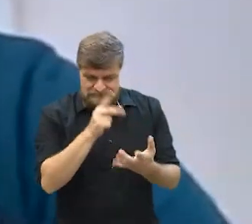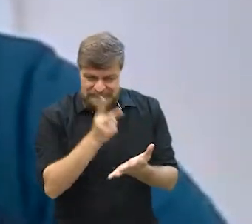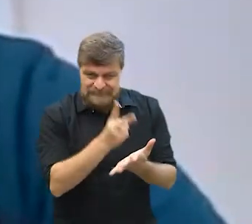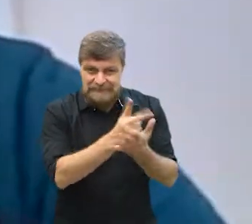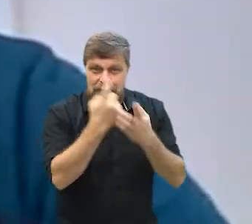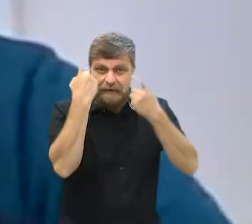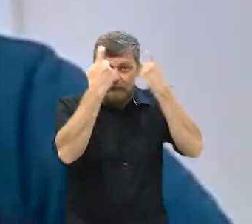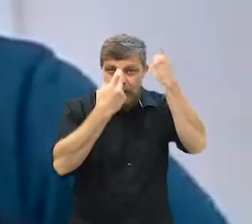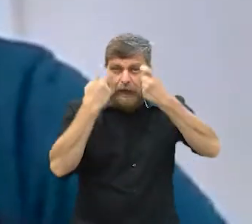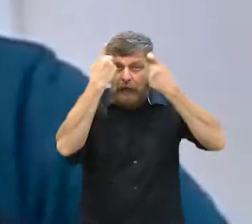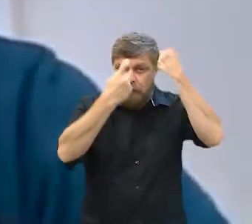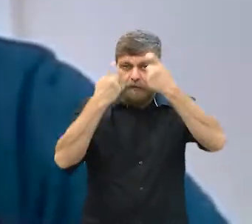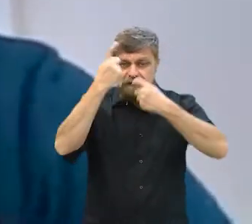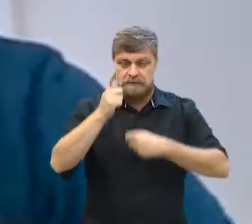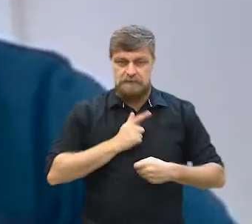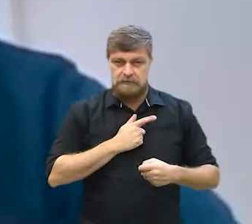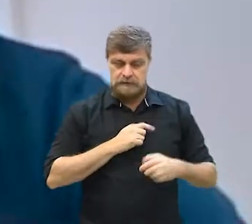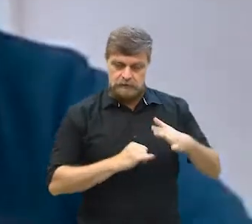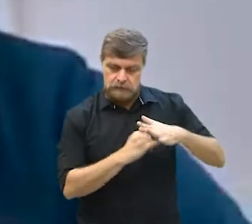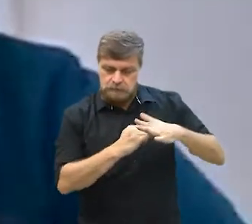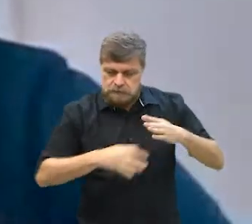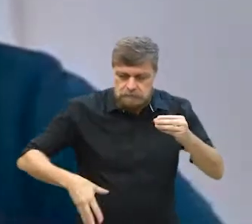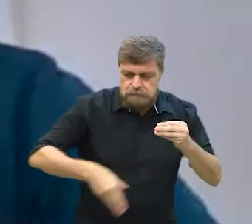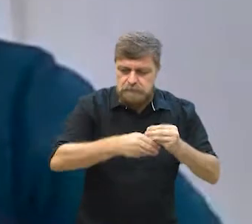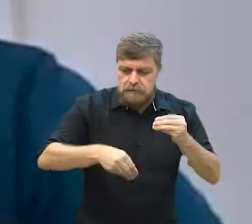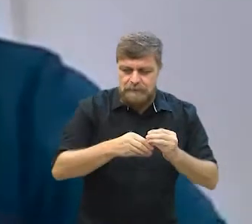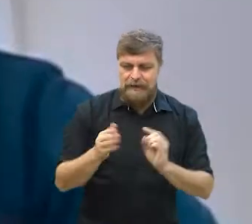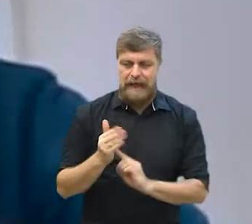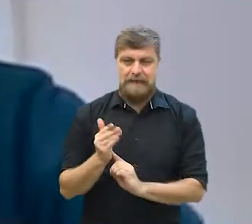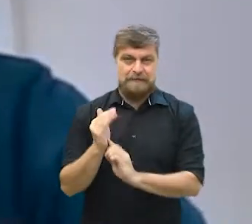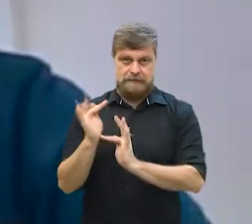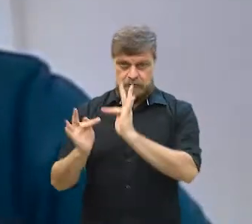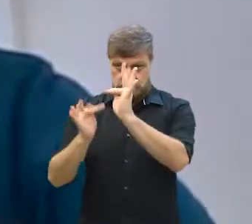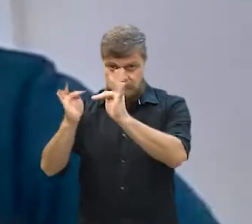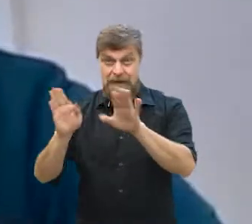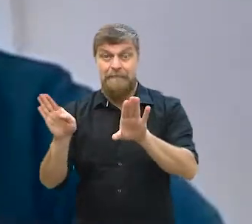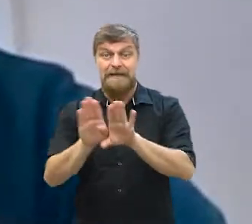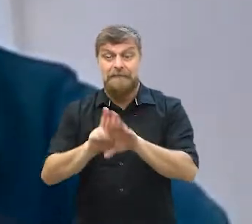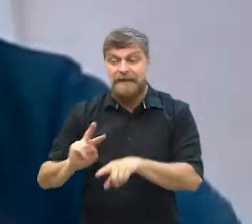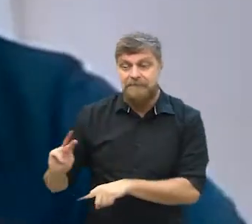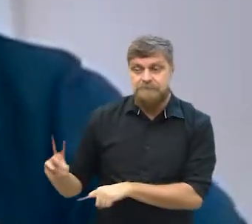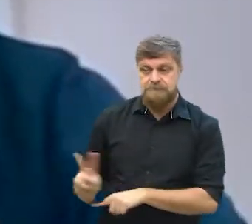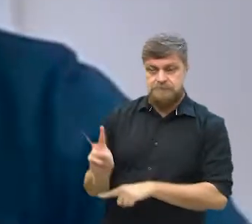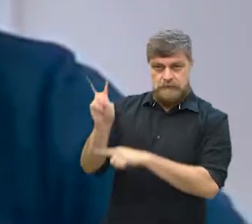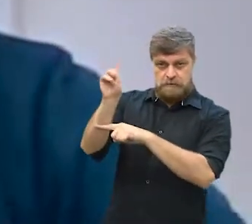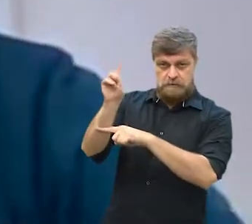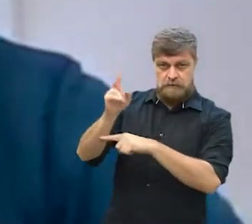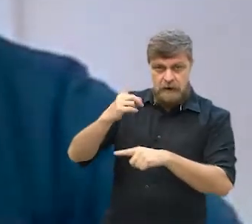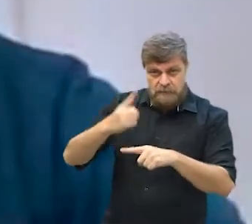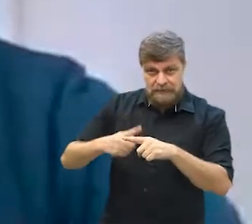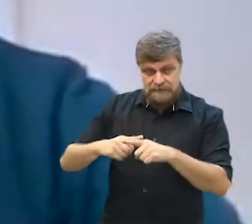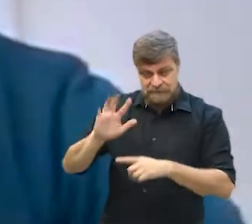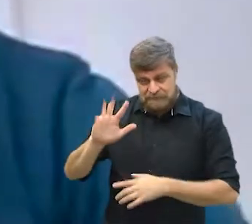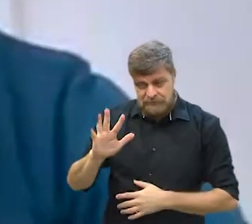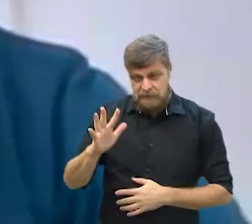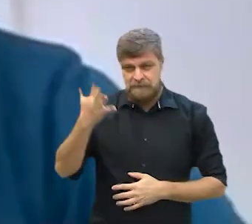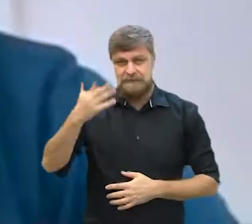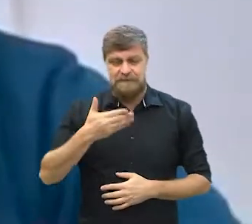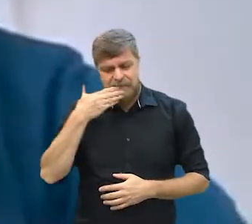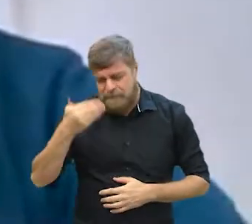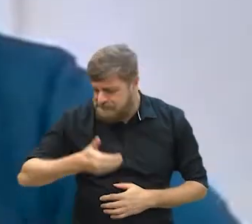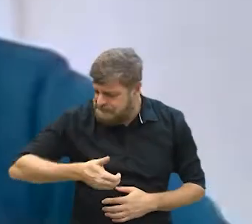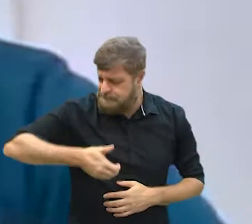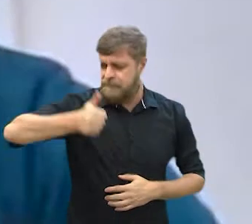visando sempre nessa preocupação de trazer valor, não só trazer a tecnologia pura, trazer valor, né, que de fato isso vai potencializar,